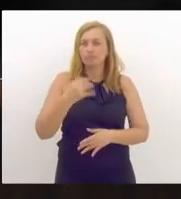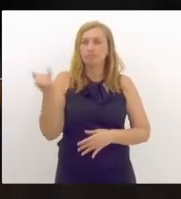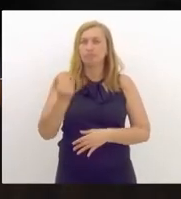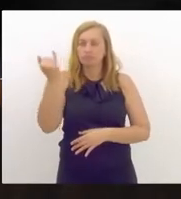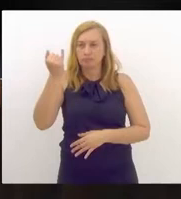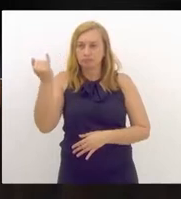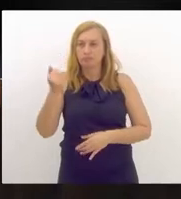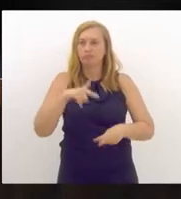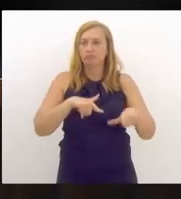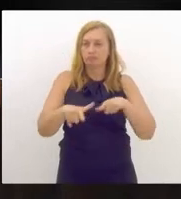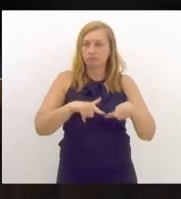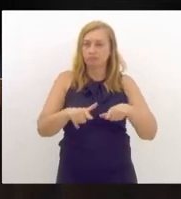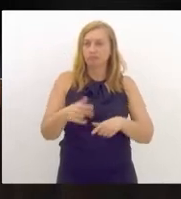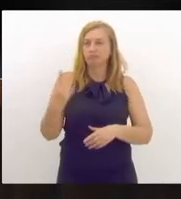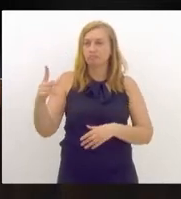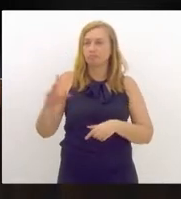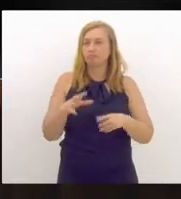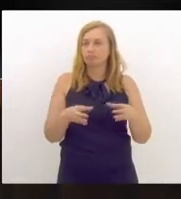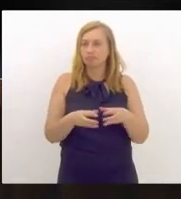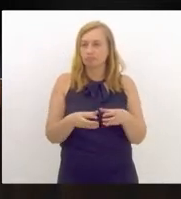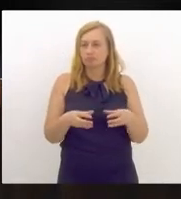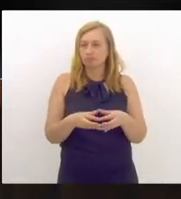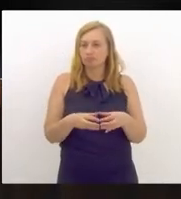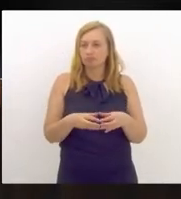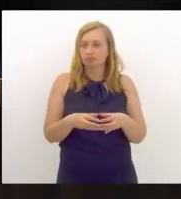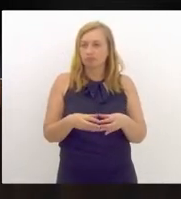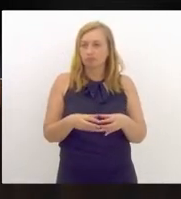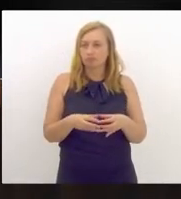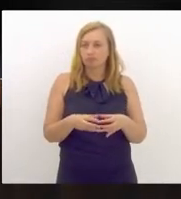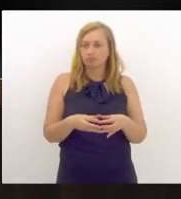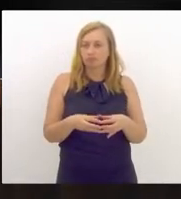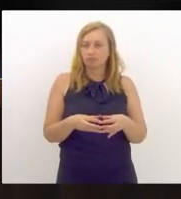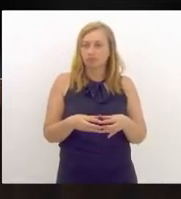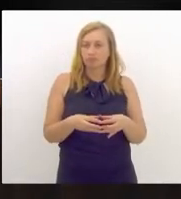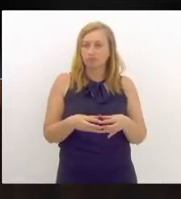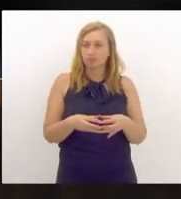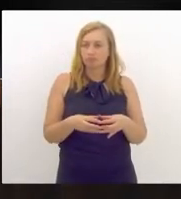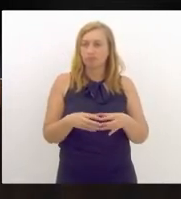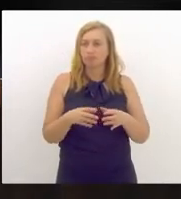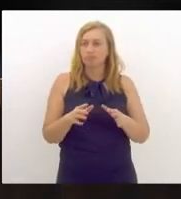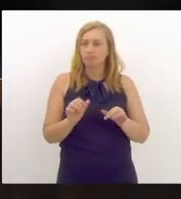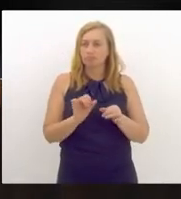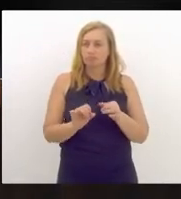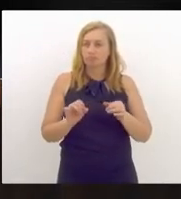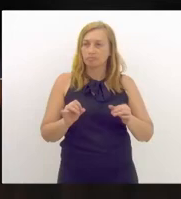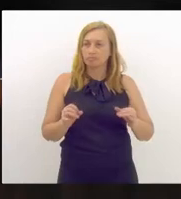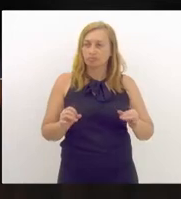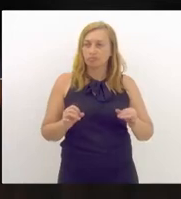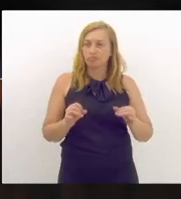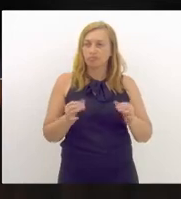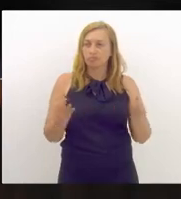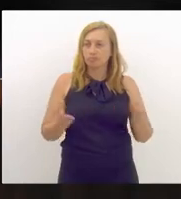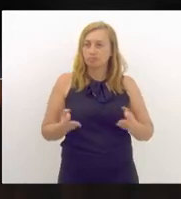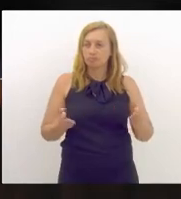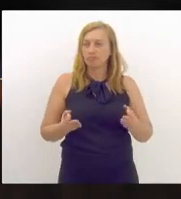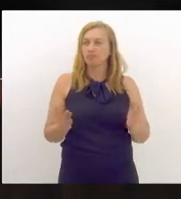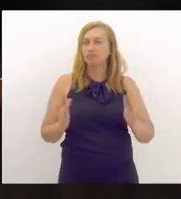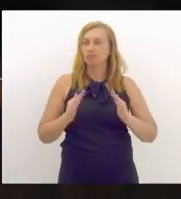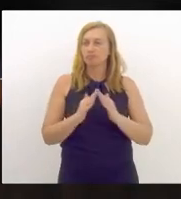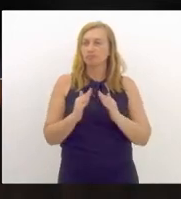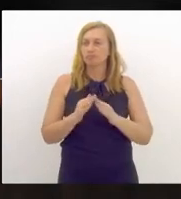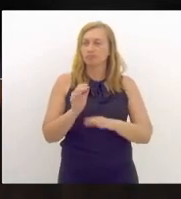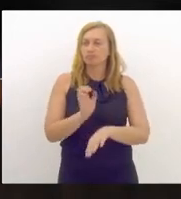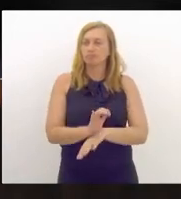o trabalho da sua comissão que você presidiu com excelência eu enquanto moradora dessa cidade